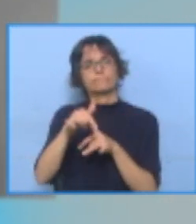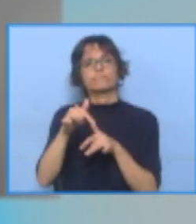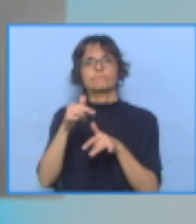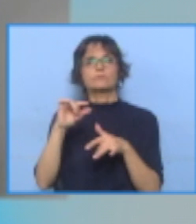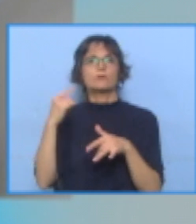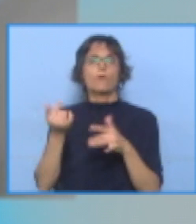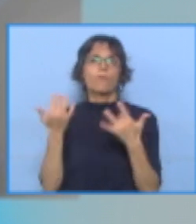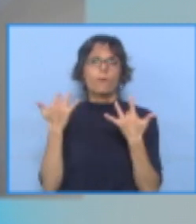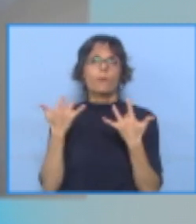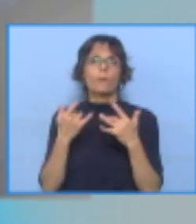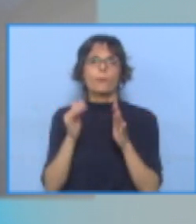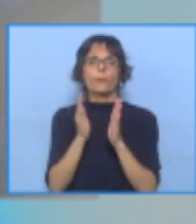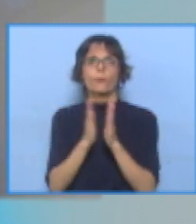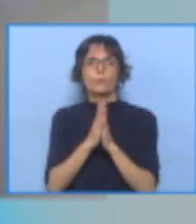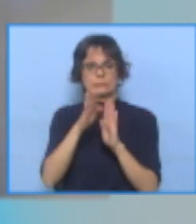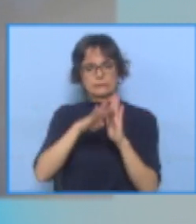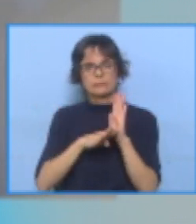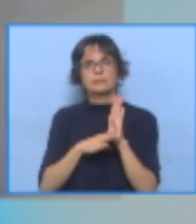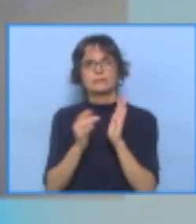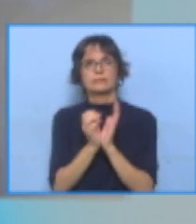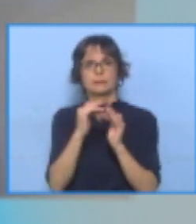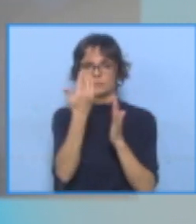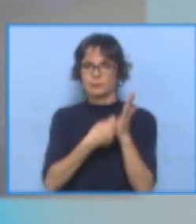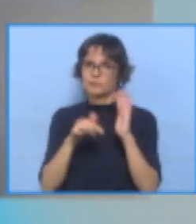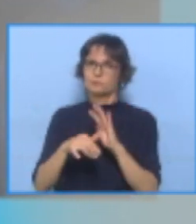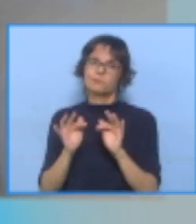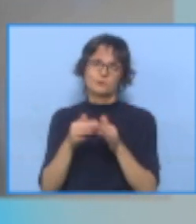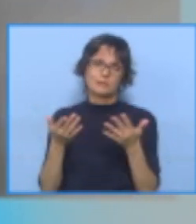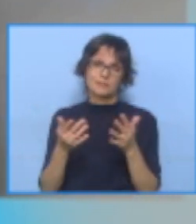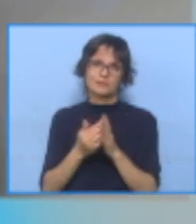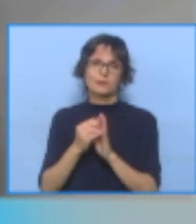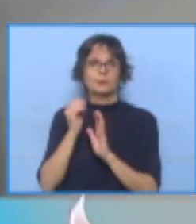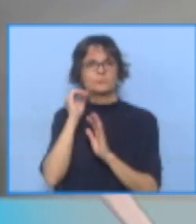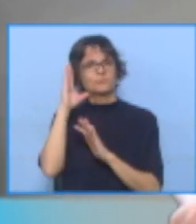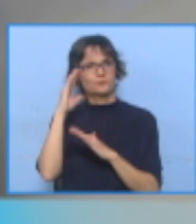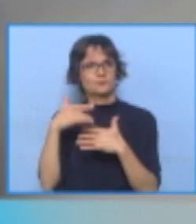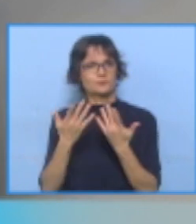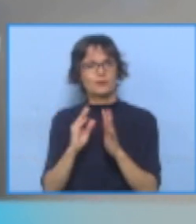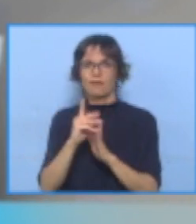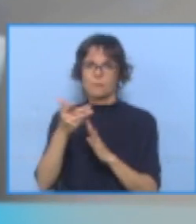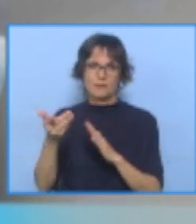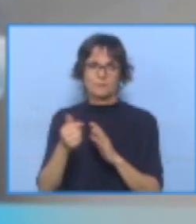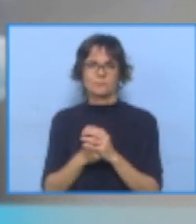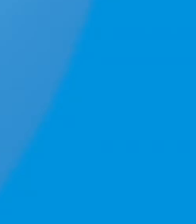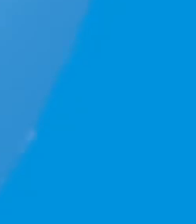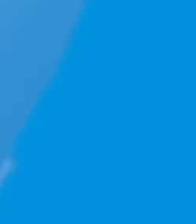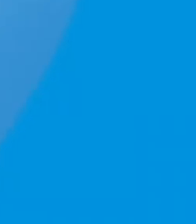Agência Eclésia, em agência.eclésia.pt. Por hoje é tudo. Votos de uma ótima tarde. Até amanhã, se Deus quiser.